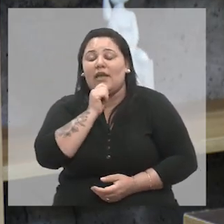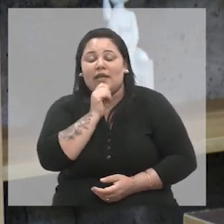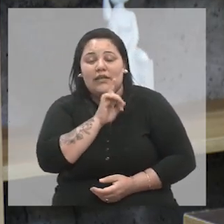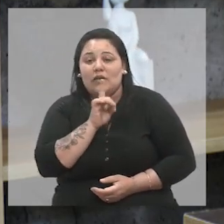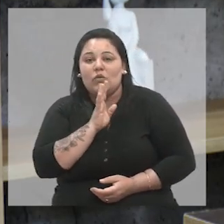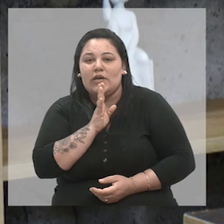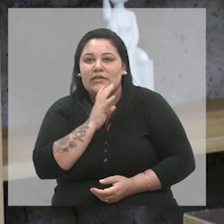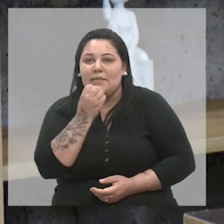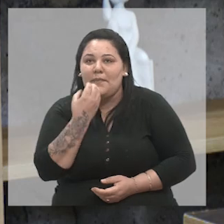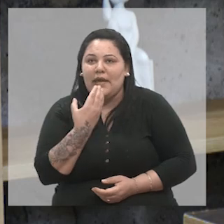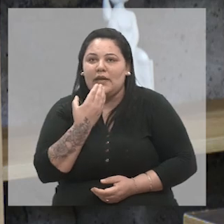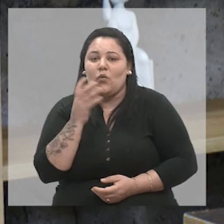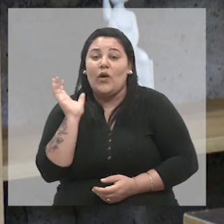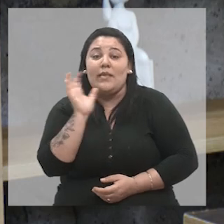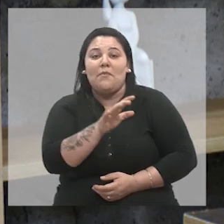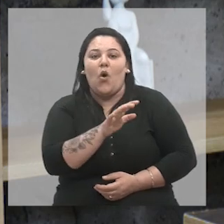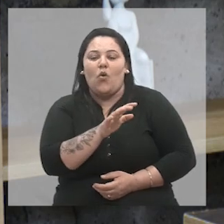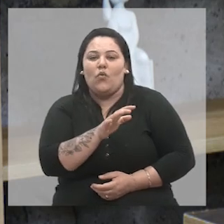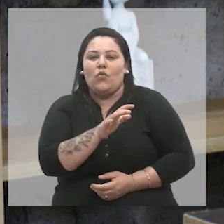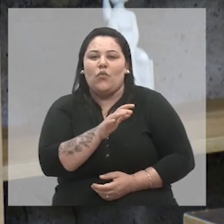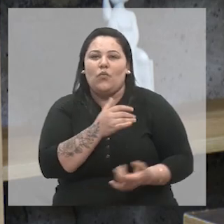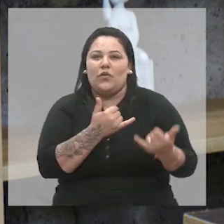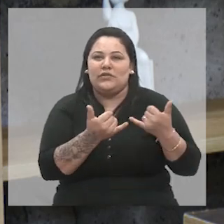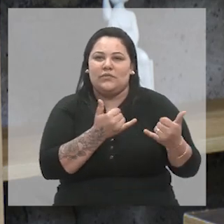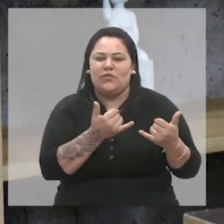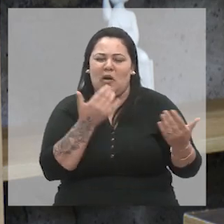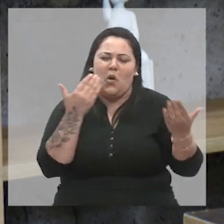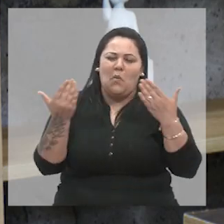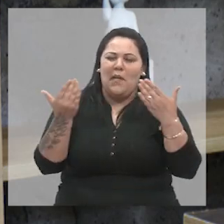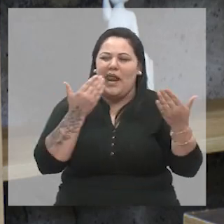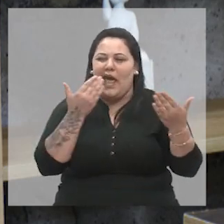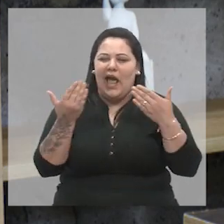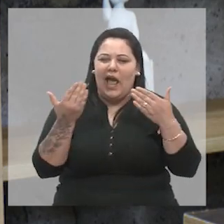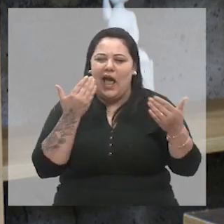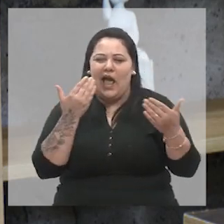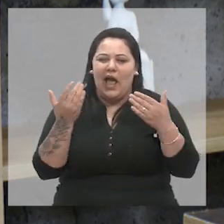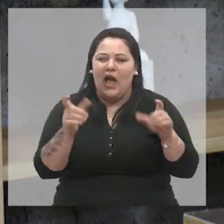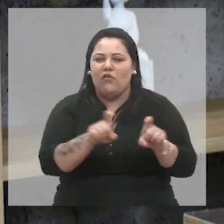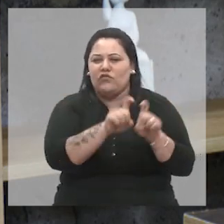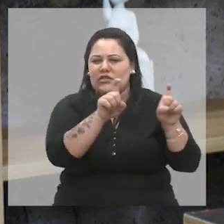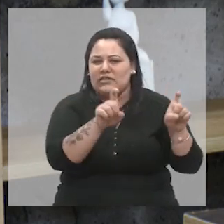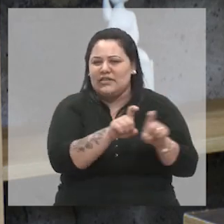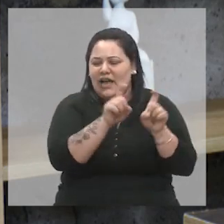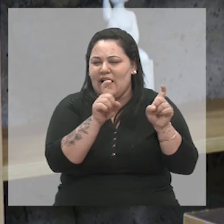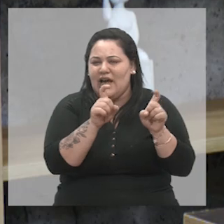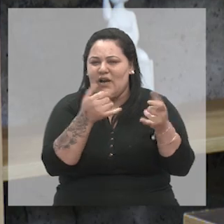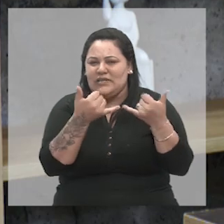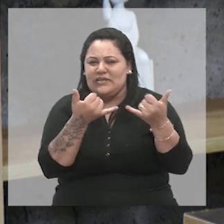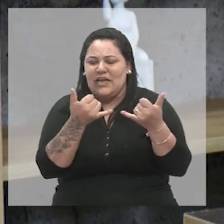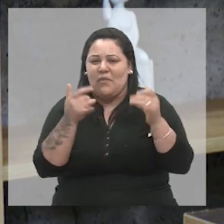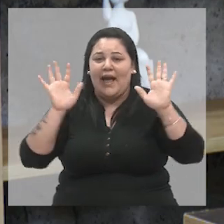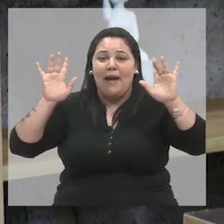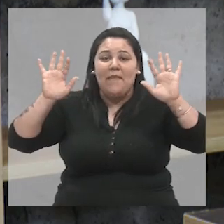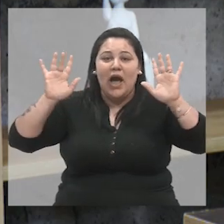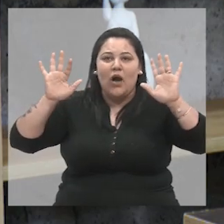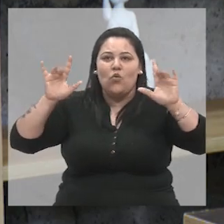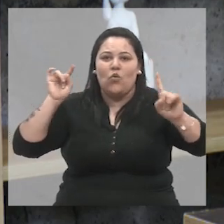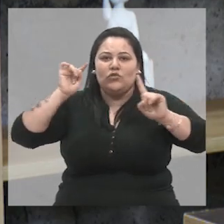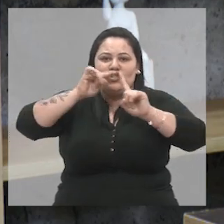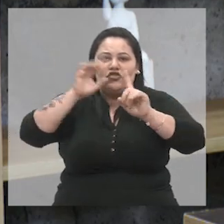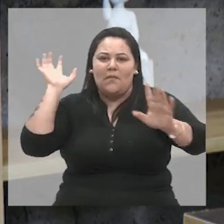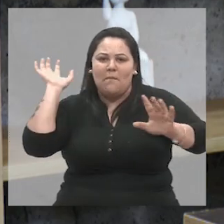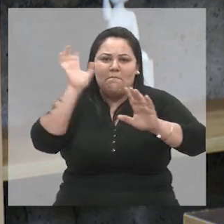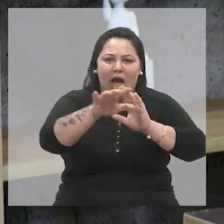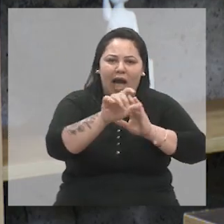o handebol, professor Fonseca, né? Pode dizer assim, pegar o futsal ou futebol de exemplo, joga-se com a mão, o objetivo principal é fazer